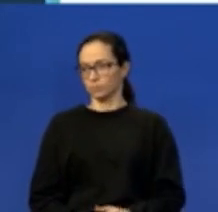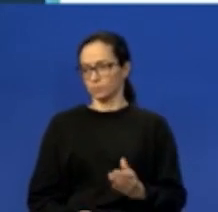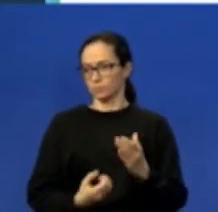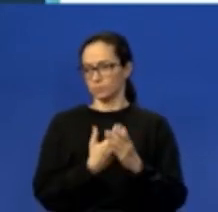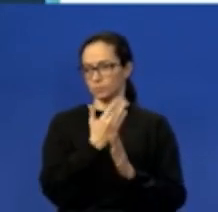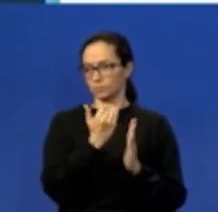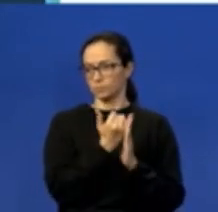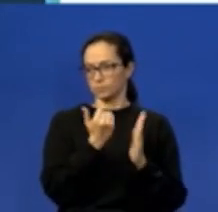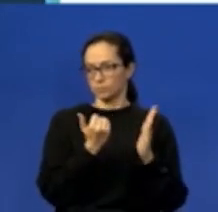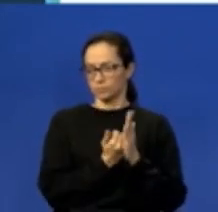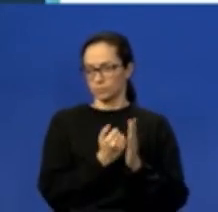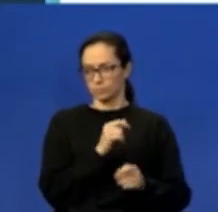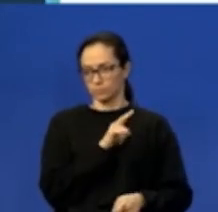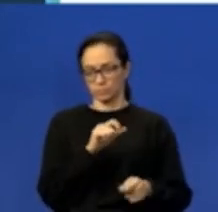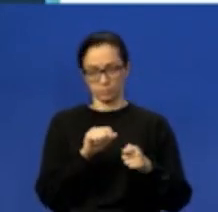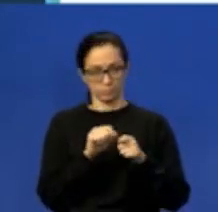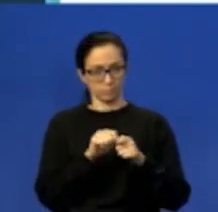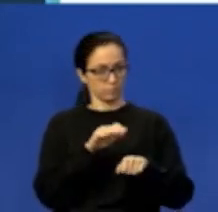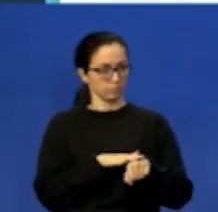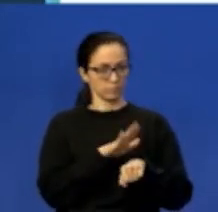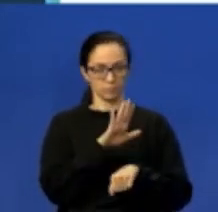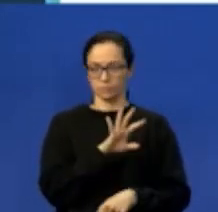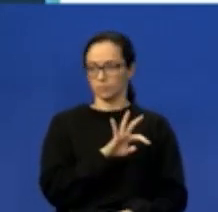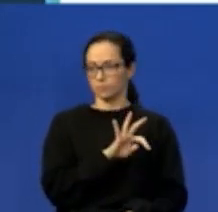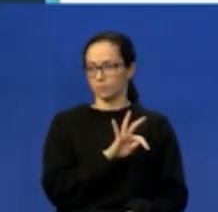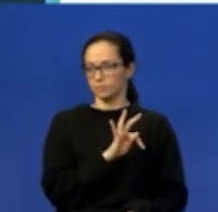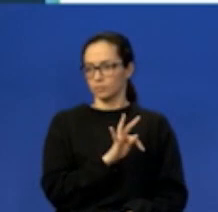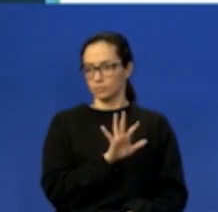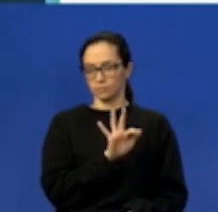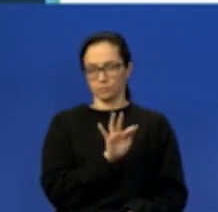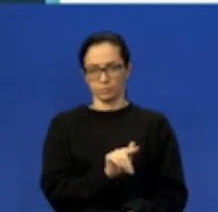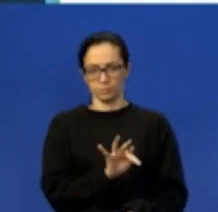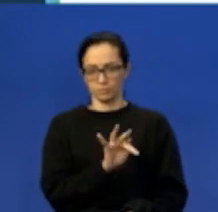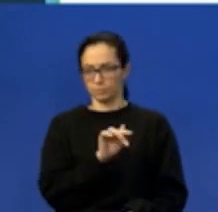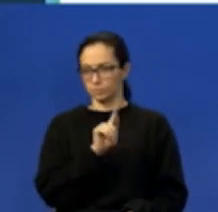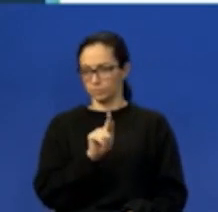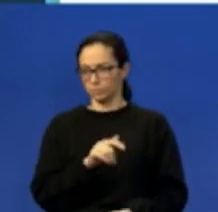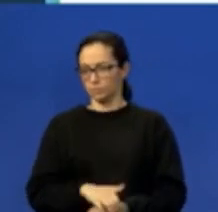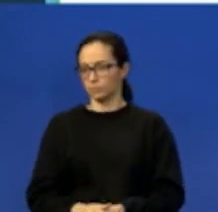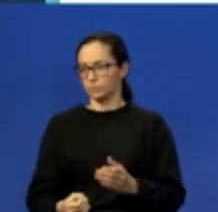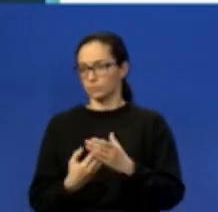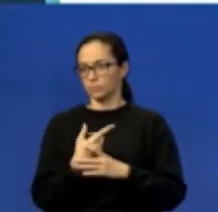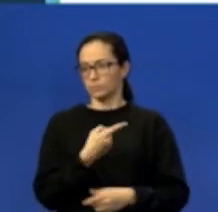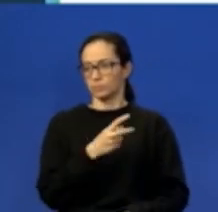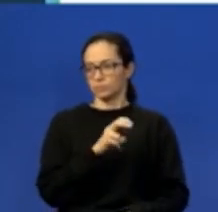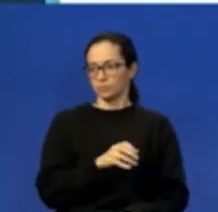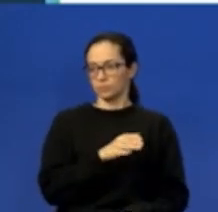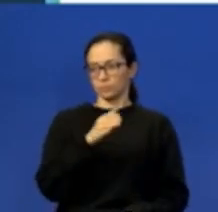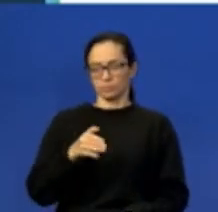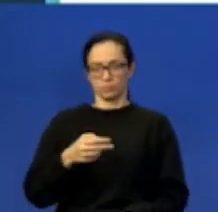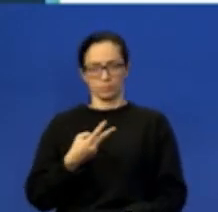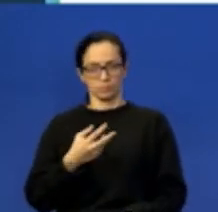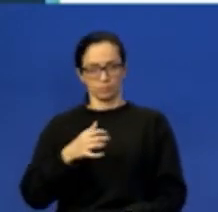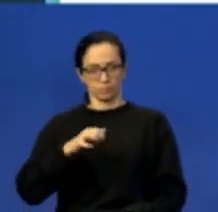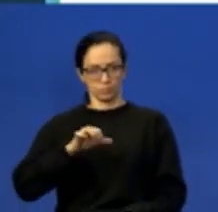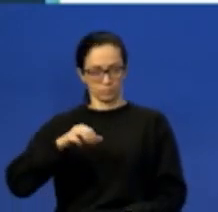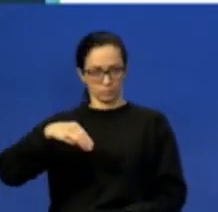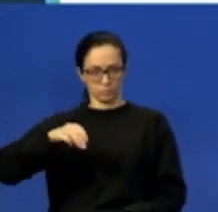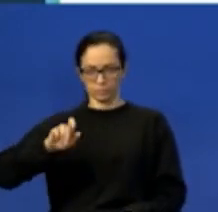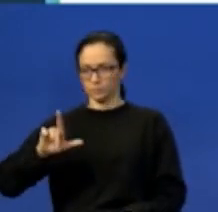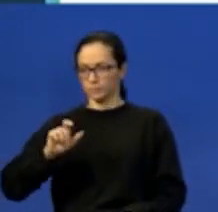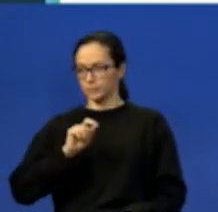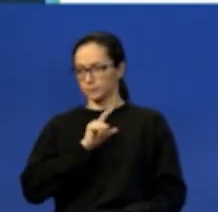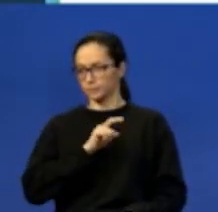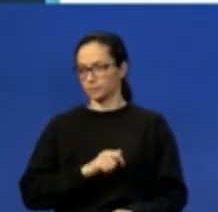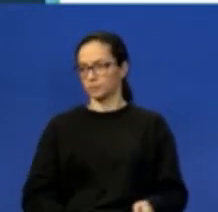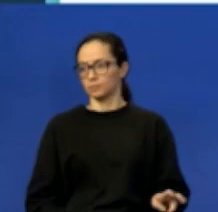uma redução grave, né, da taxa de filtração glomerular e essa taxa de filtração ela varia entre 15 e 29.